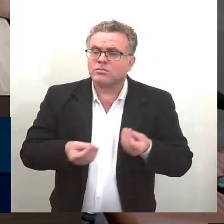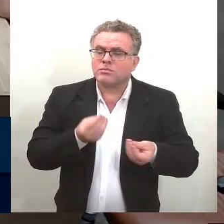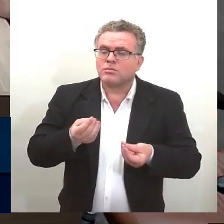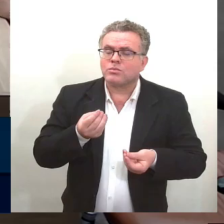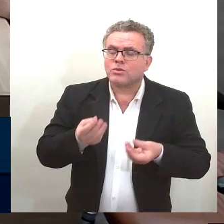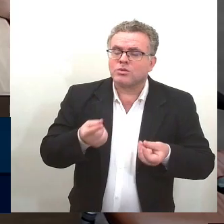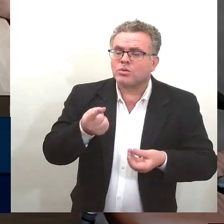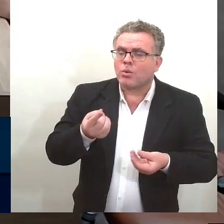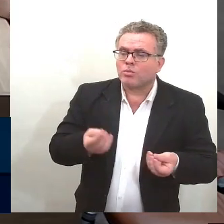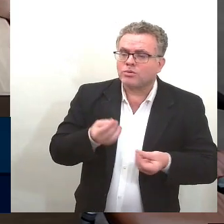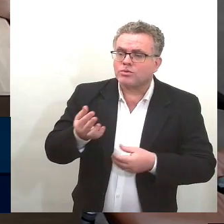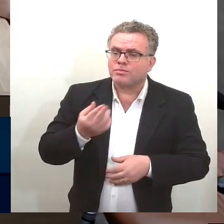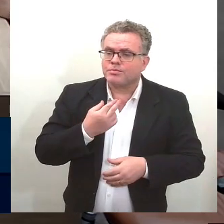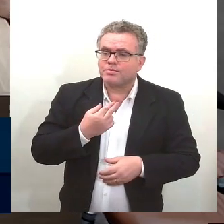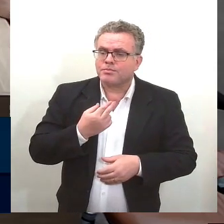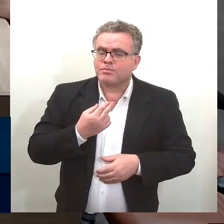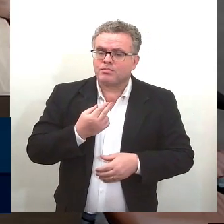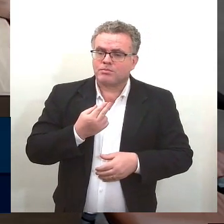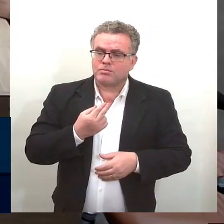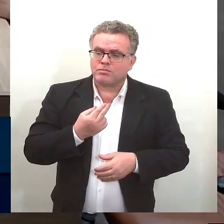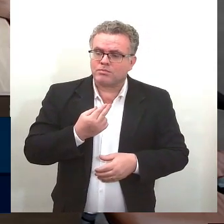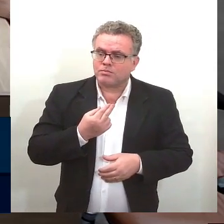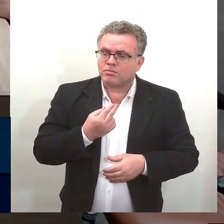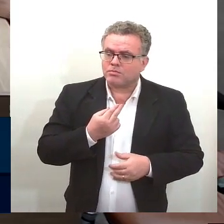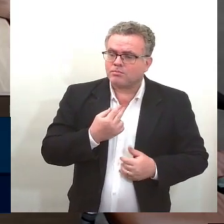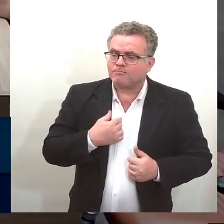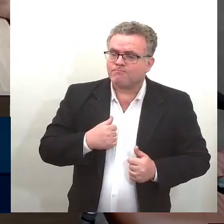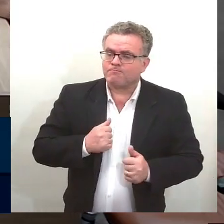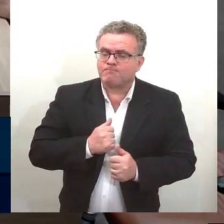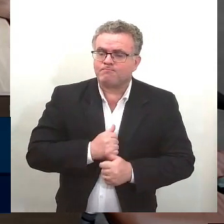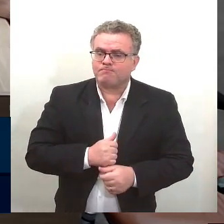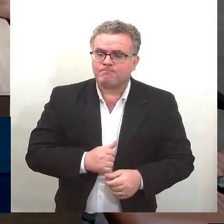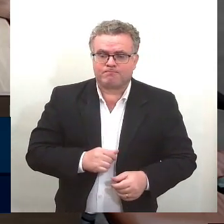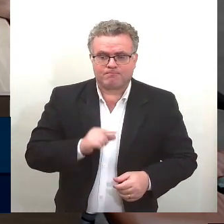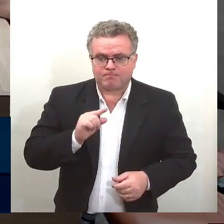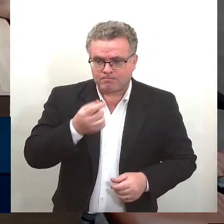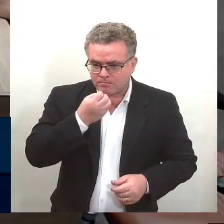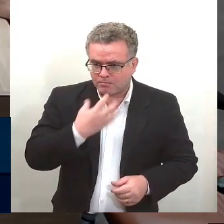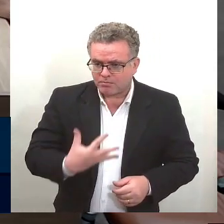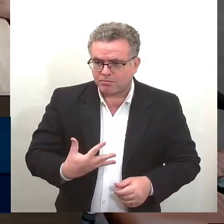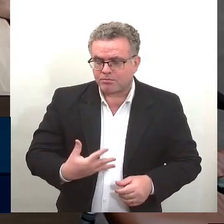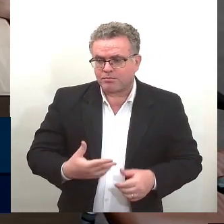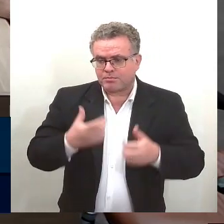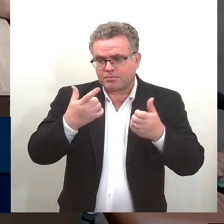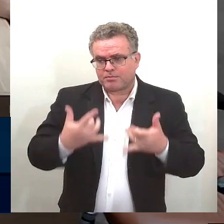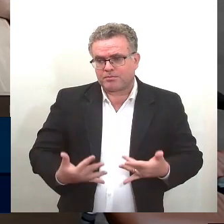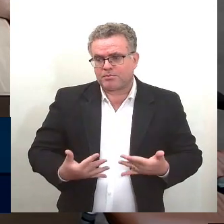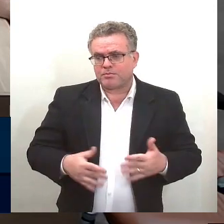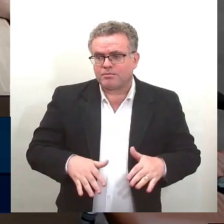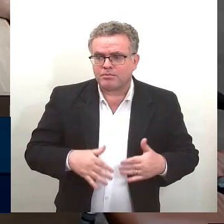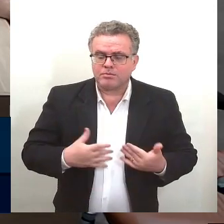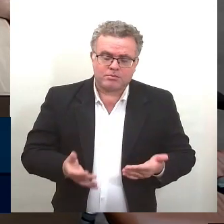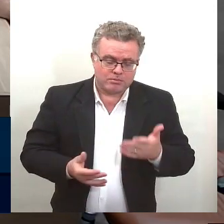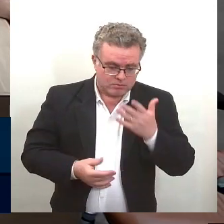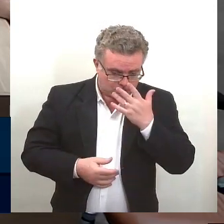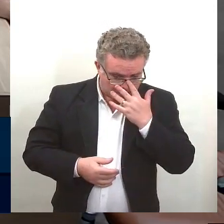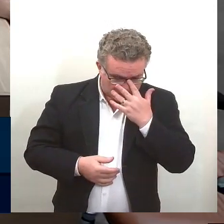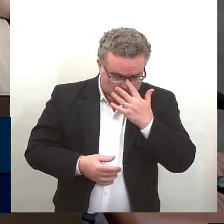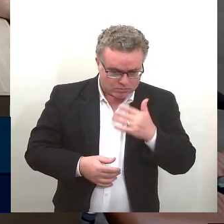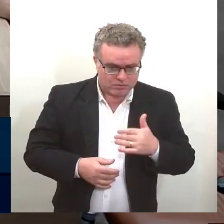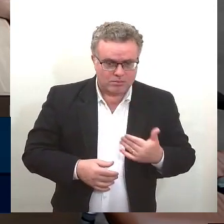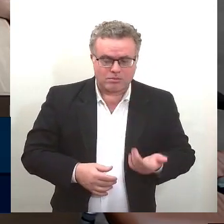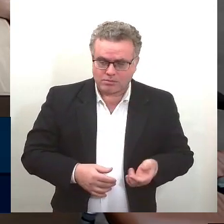Obrigada, deputado. Foi muito bom falar sobre a transferência corrente. A gente teve, no primeiro semestre do ano passado, a